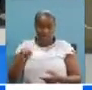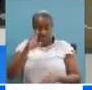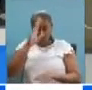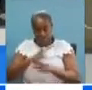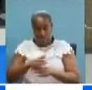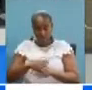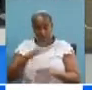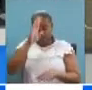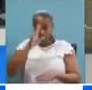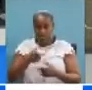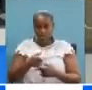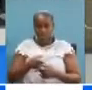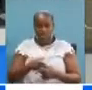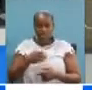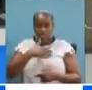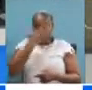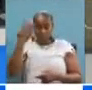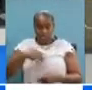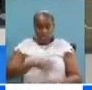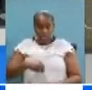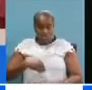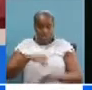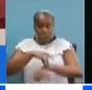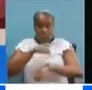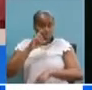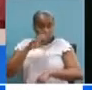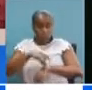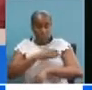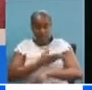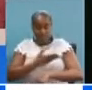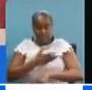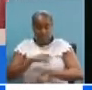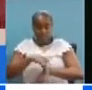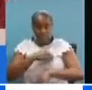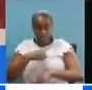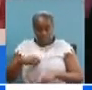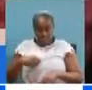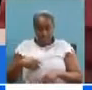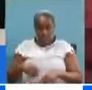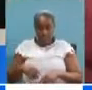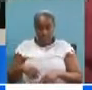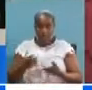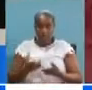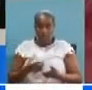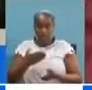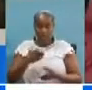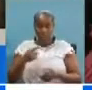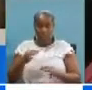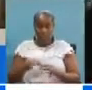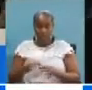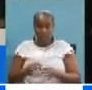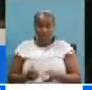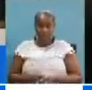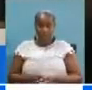Paciente, assinalado a 17 de setembro. A segurança do paciente é um assunto complexo e que